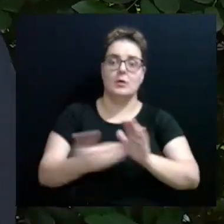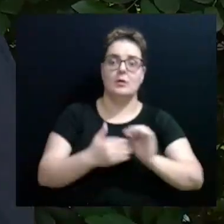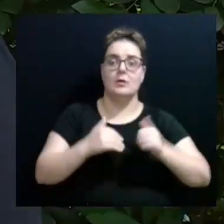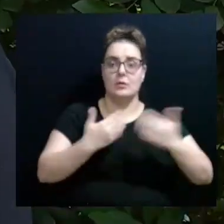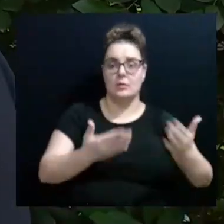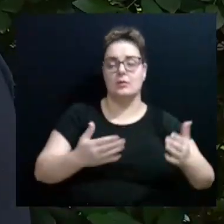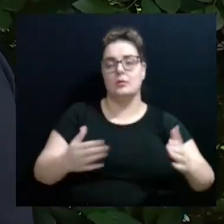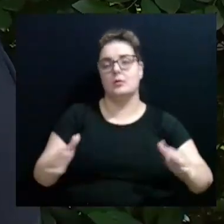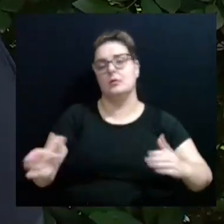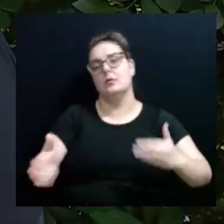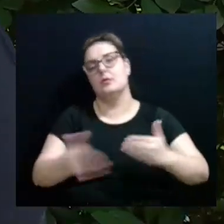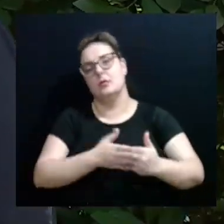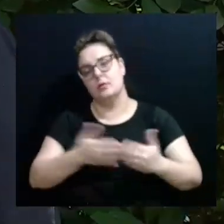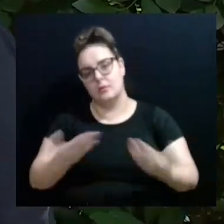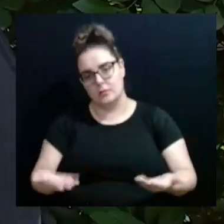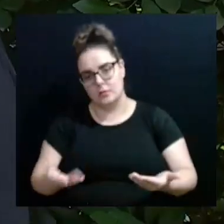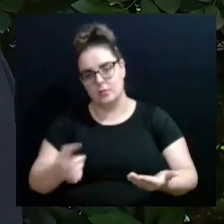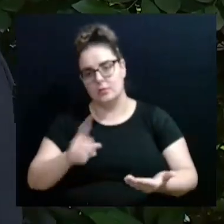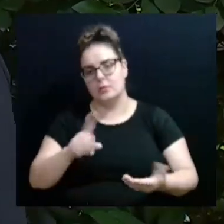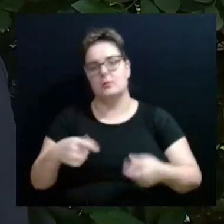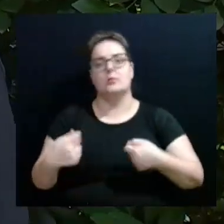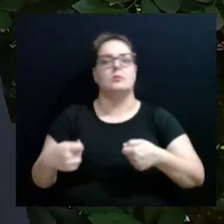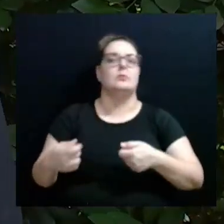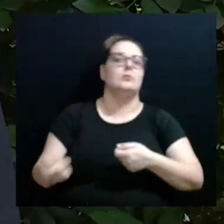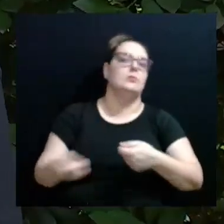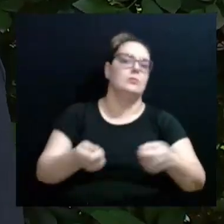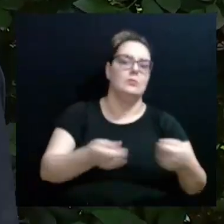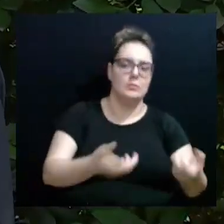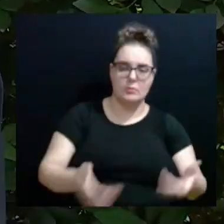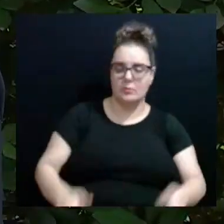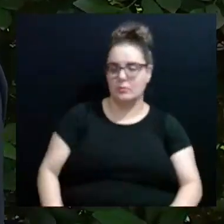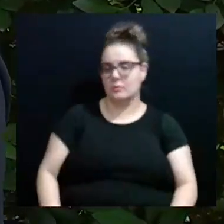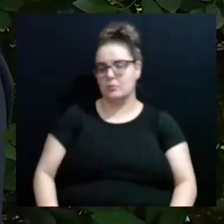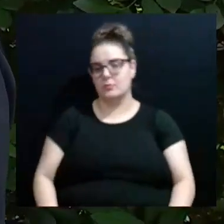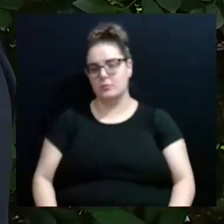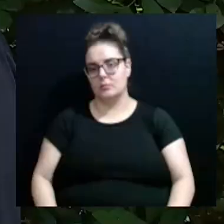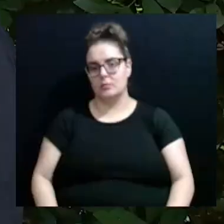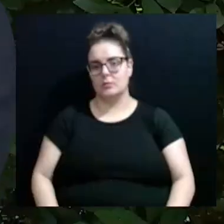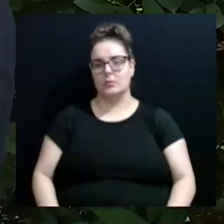recinto, você não precisou manipular, né? Não